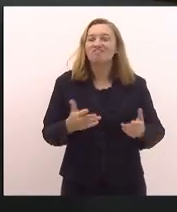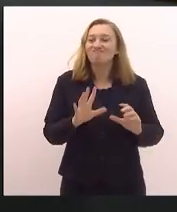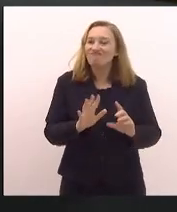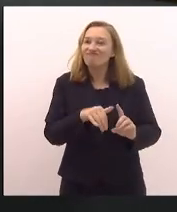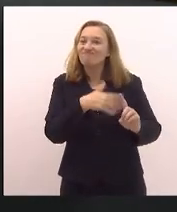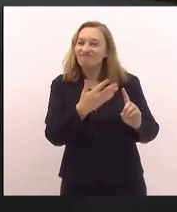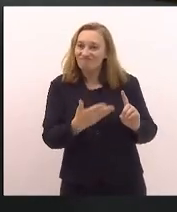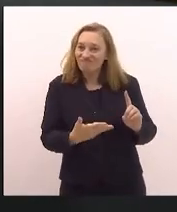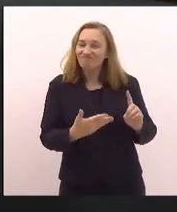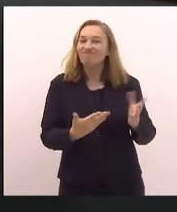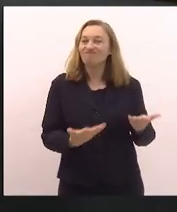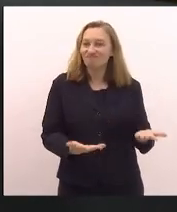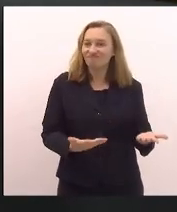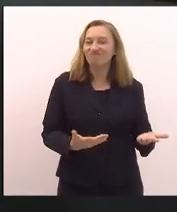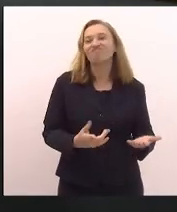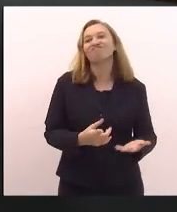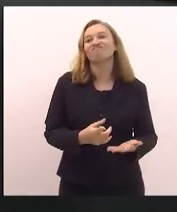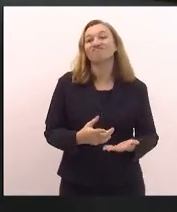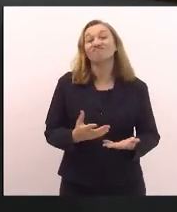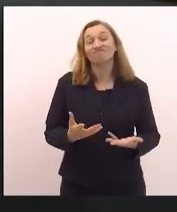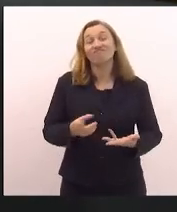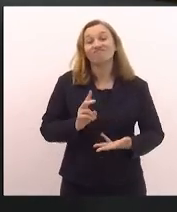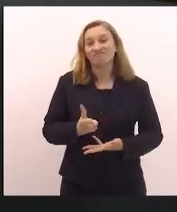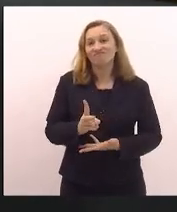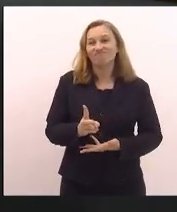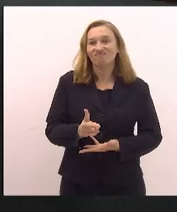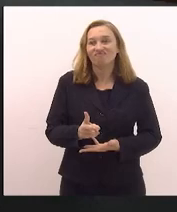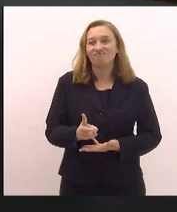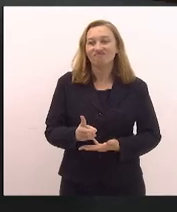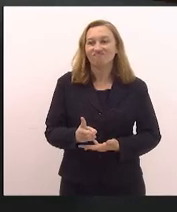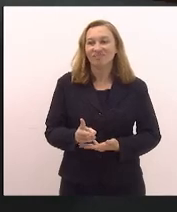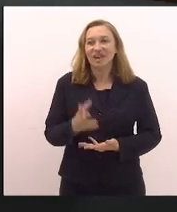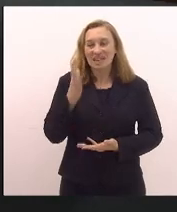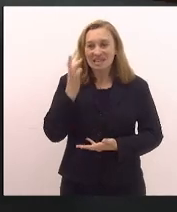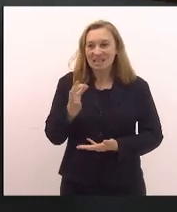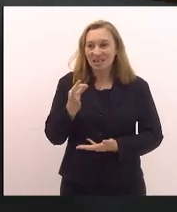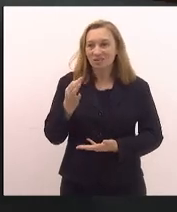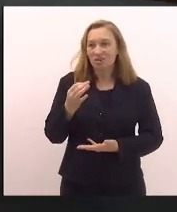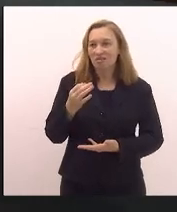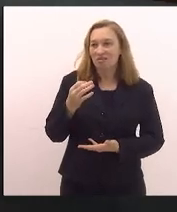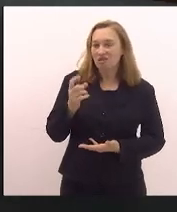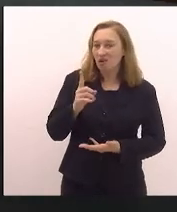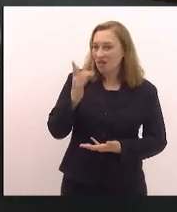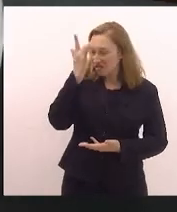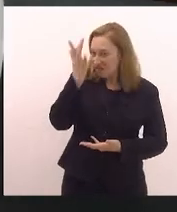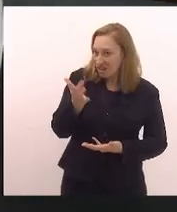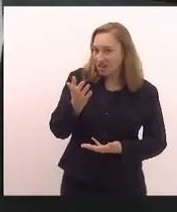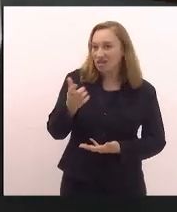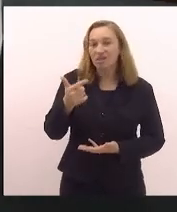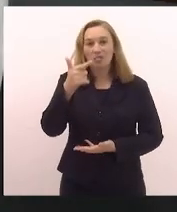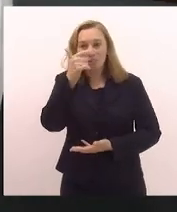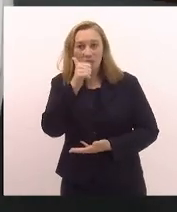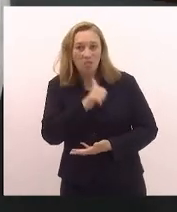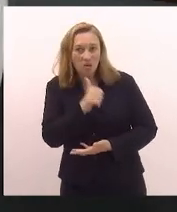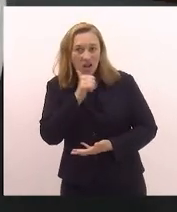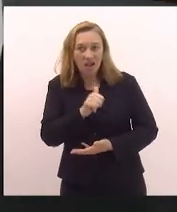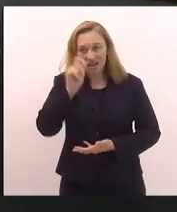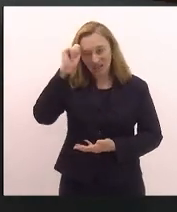toda a nossa admiração, e é assim que devemos prosseguir. Sei que não é fácil ser mulher negra, e